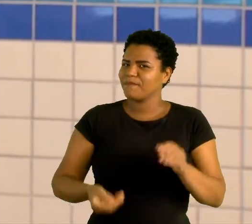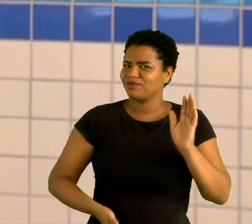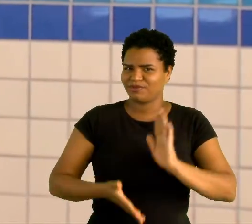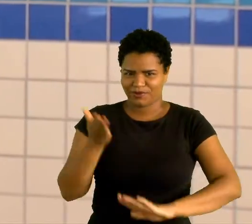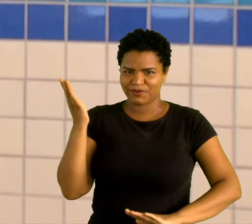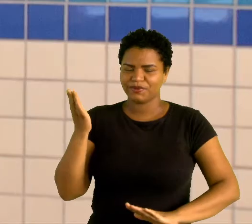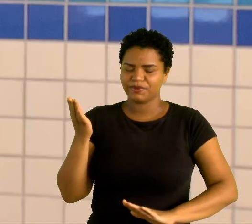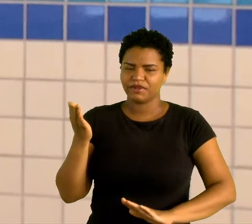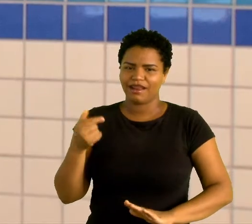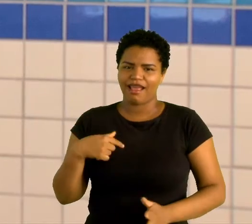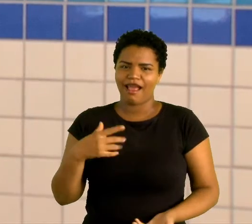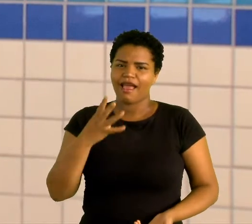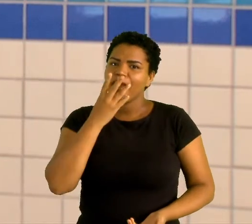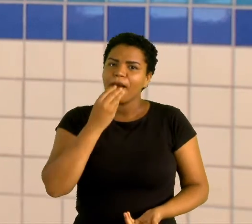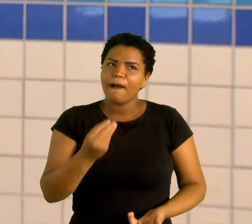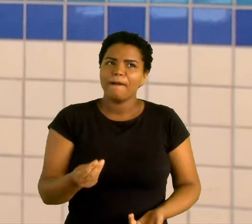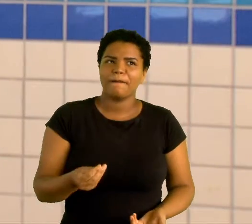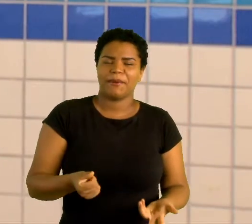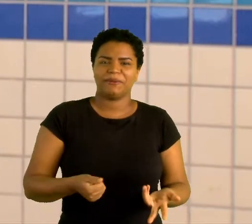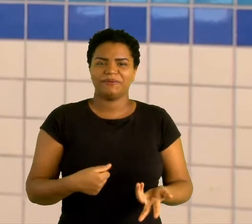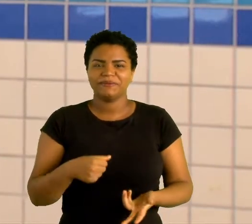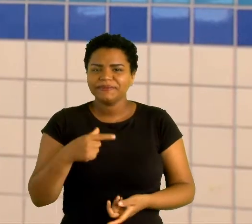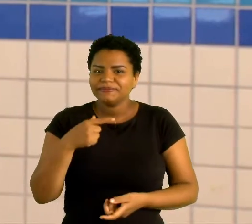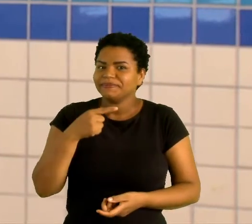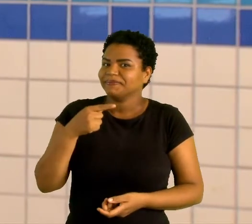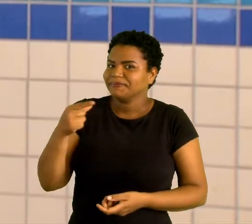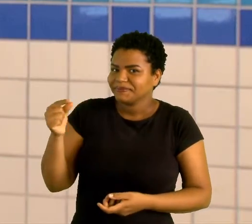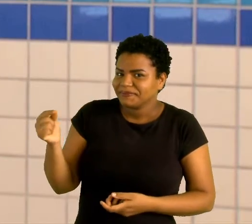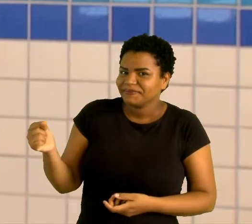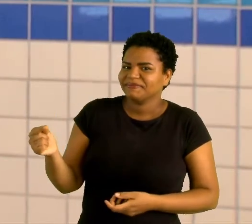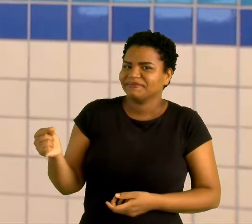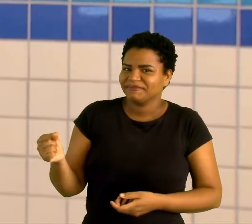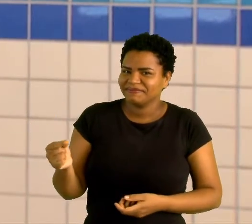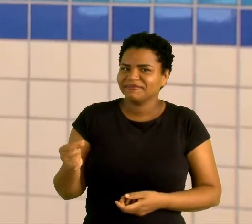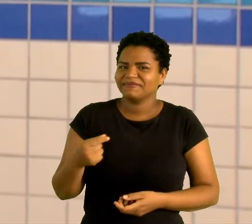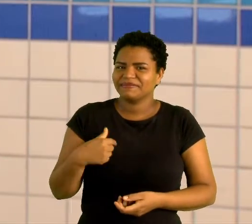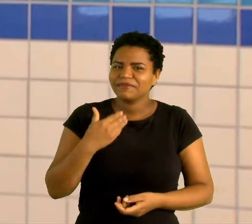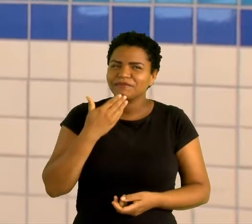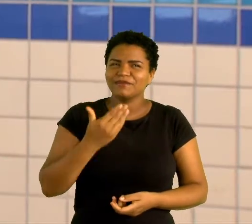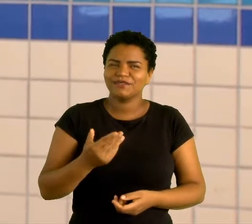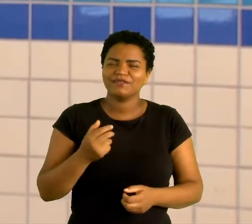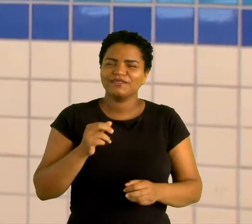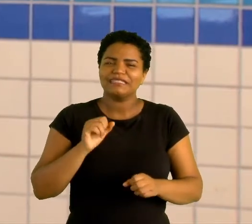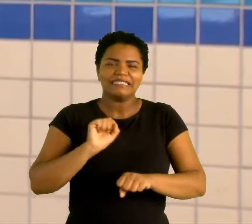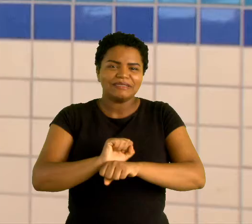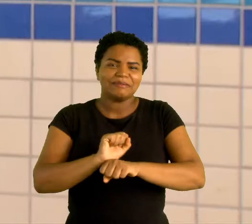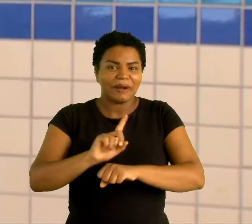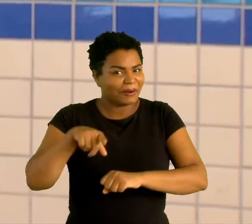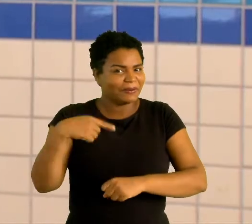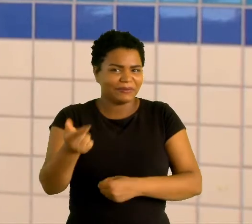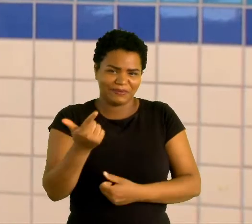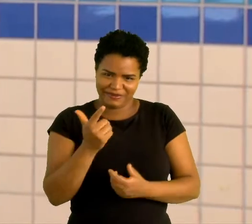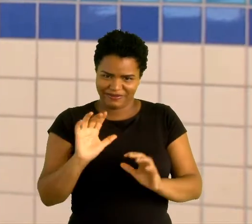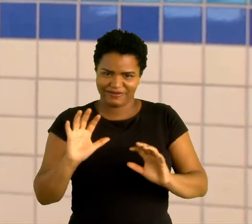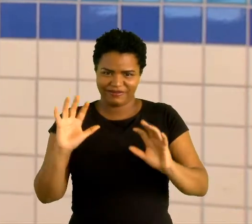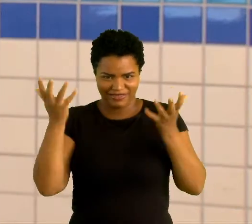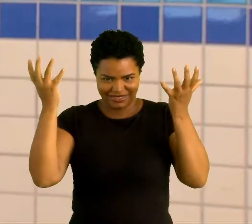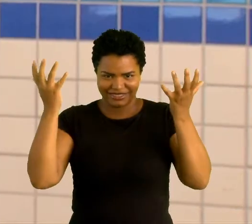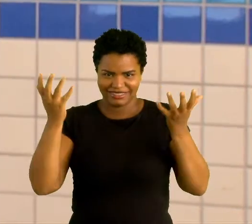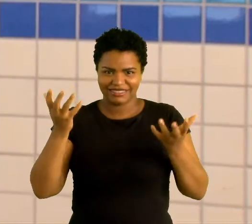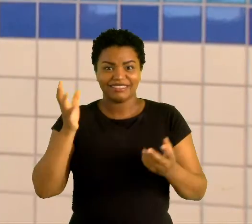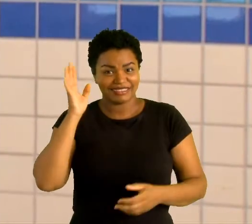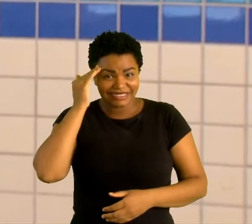sem querer, saiu de fininho e pediu para esperar para a próxima festa. Entenderam o texto?